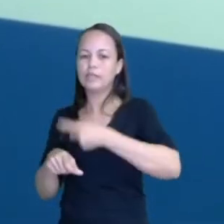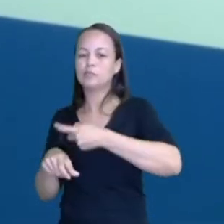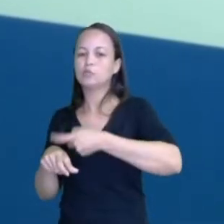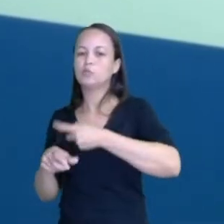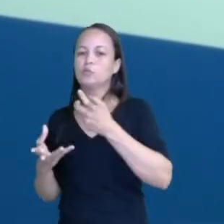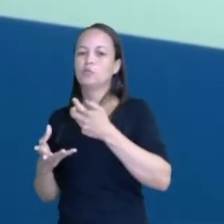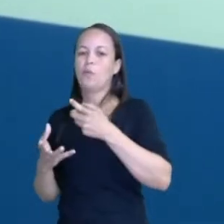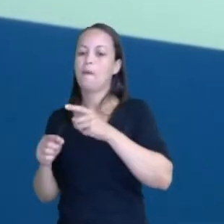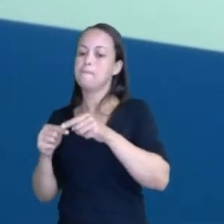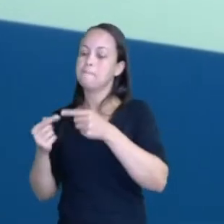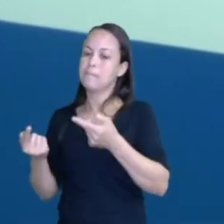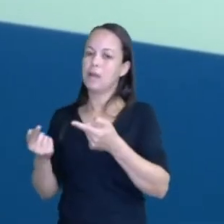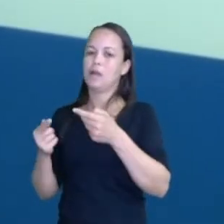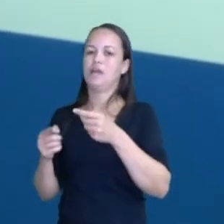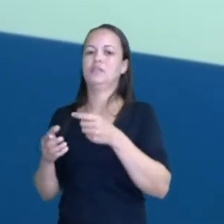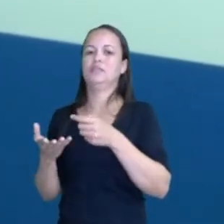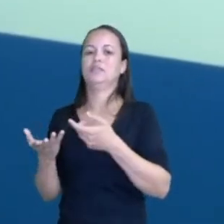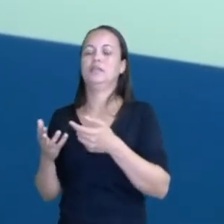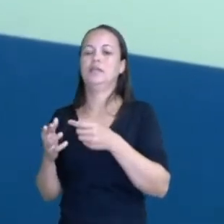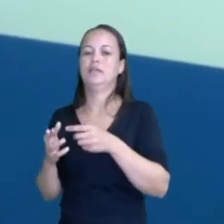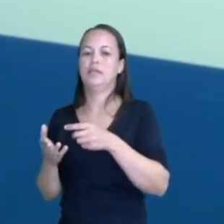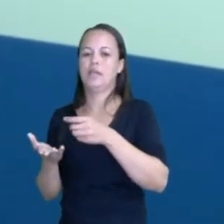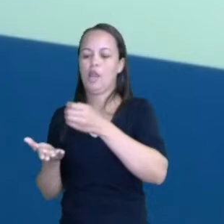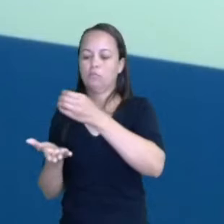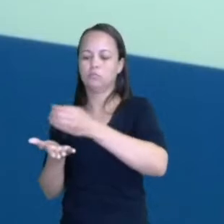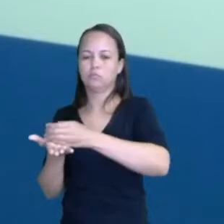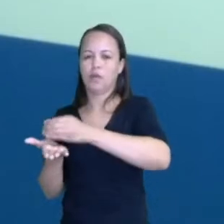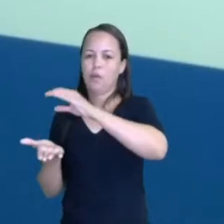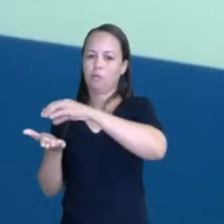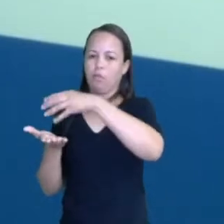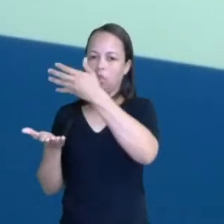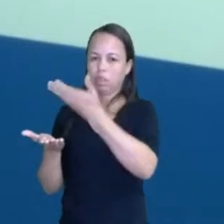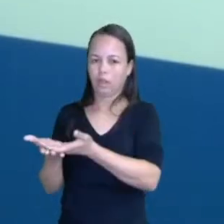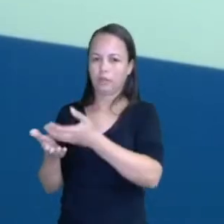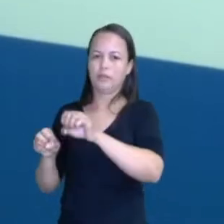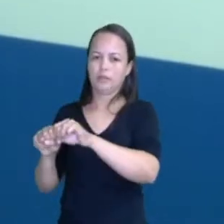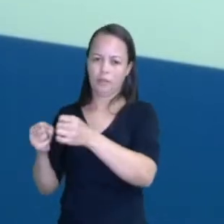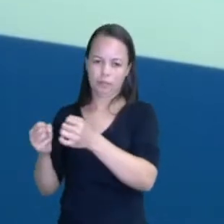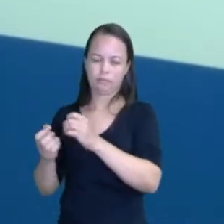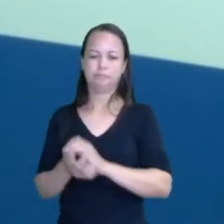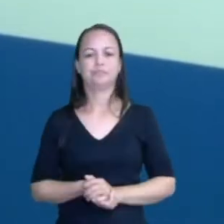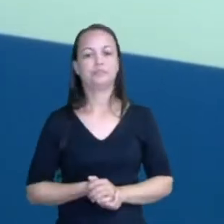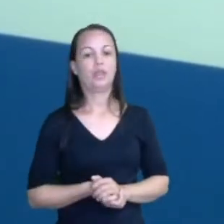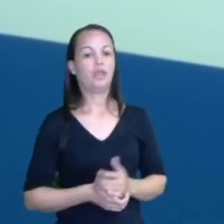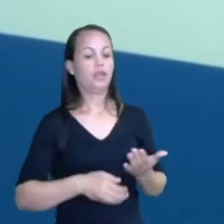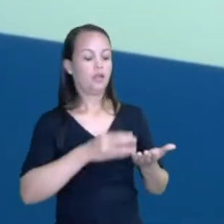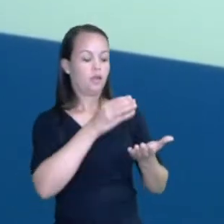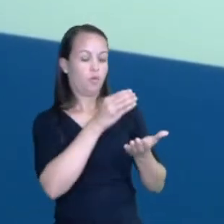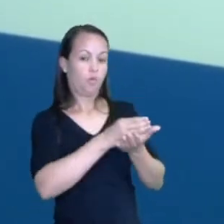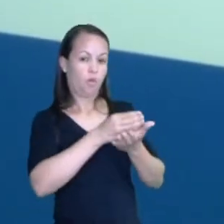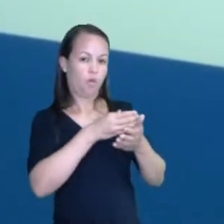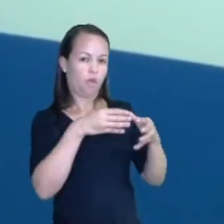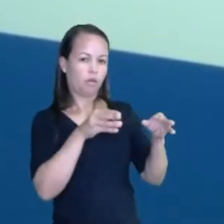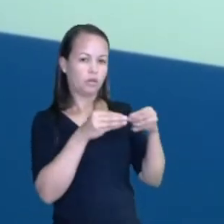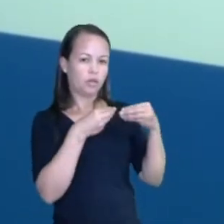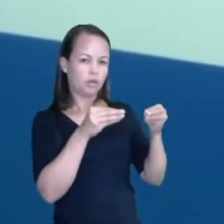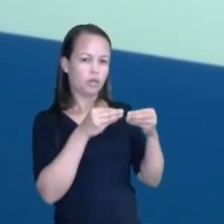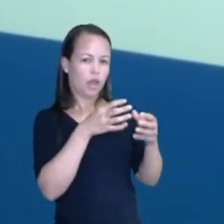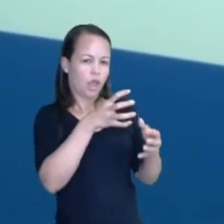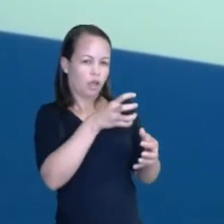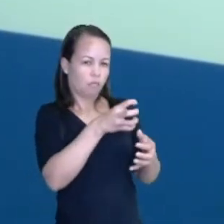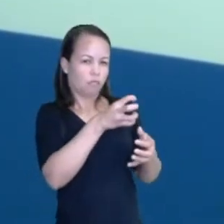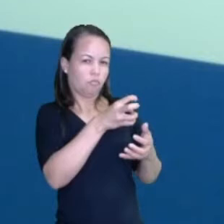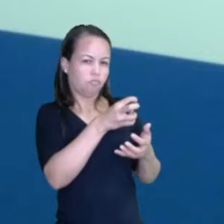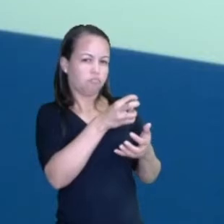duro, mas ele é menos resistente. Já o copinho de plástico, ele é mais flexível, eu consigo